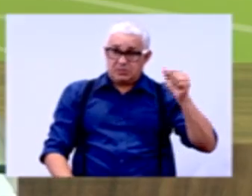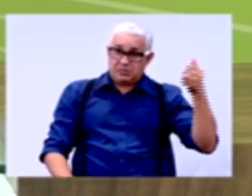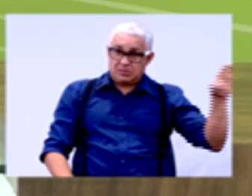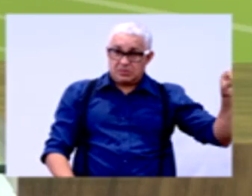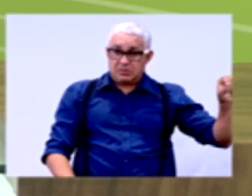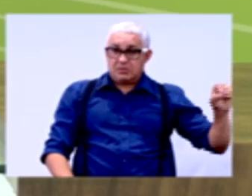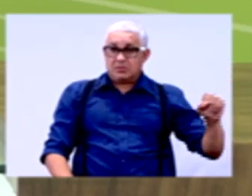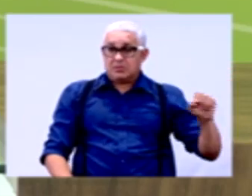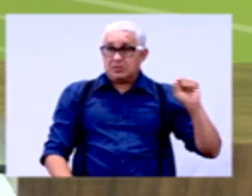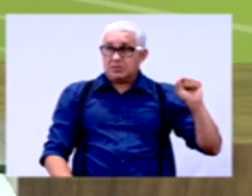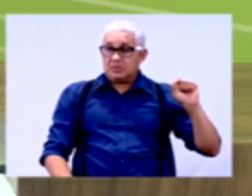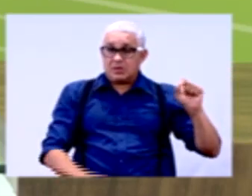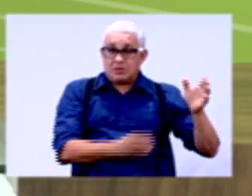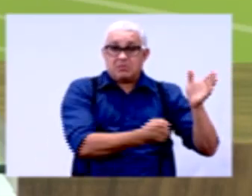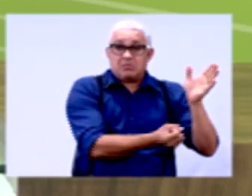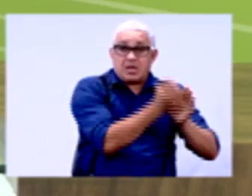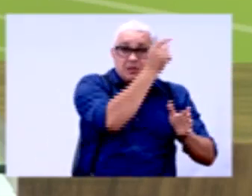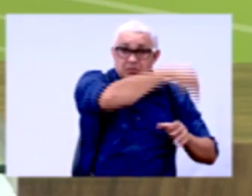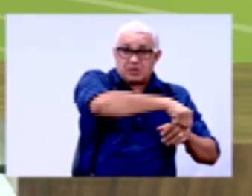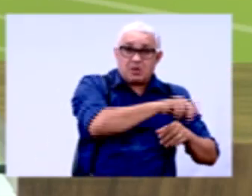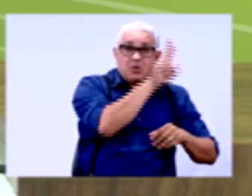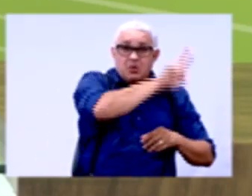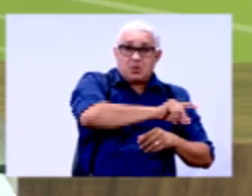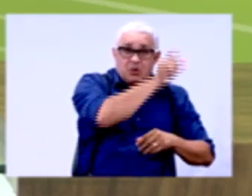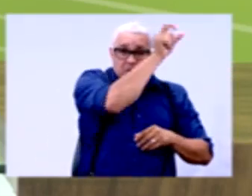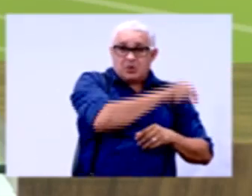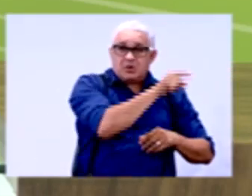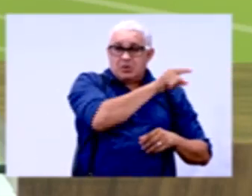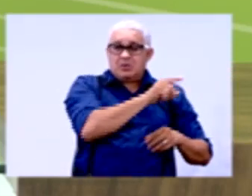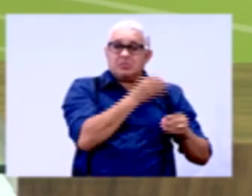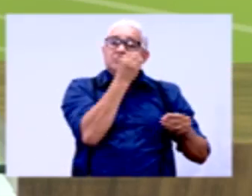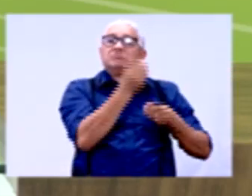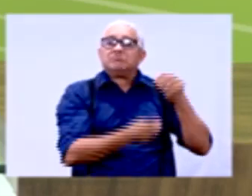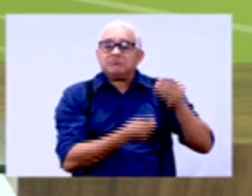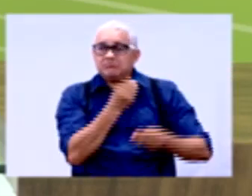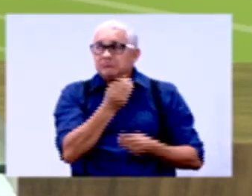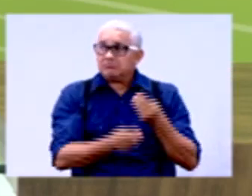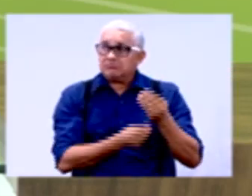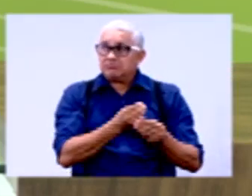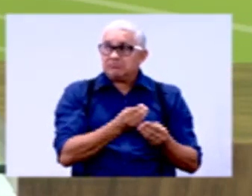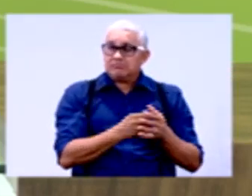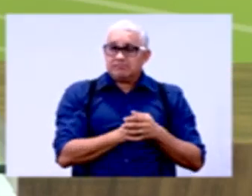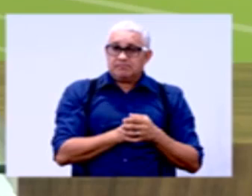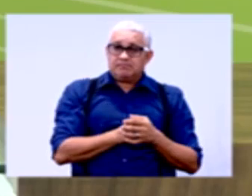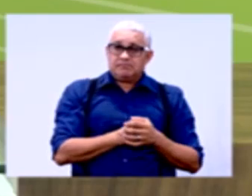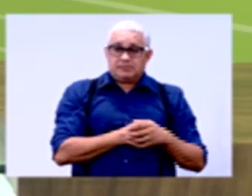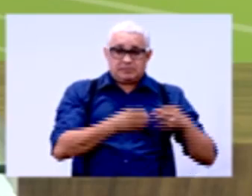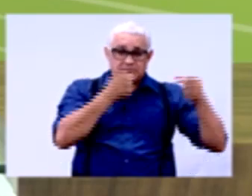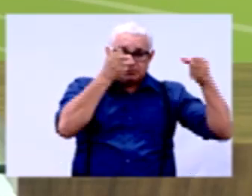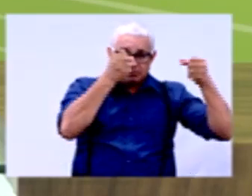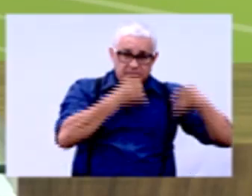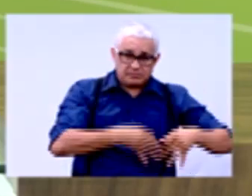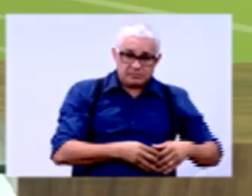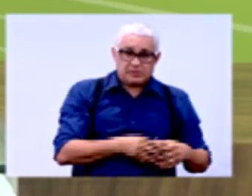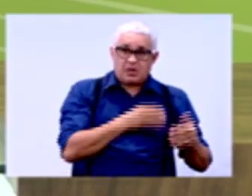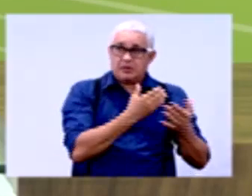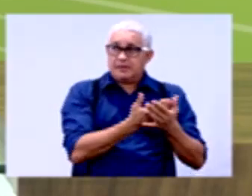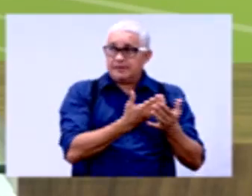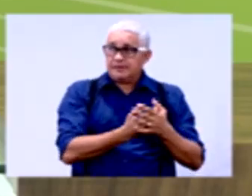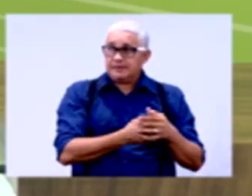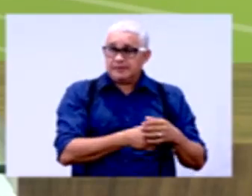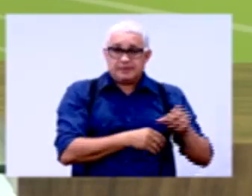à seção que é criada para o usuário, tá? Como foi colocado durante a aula,